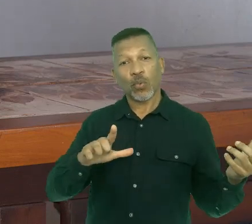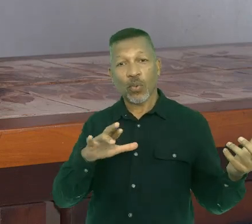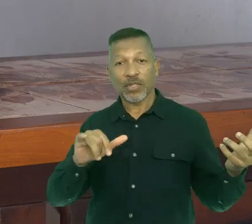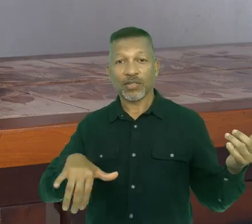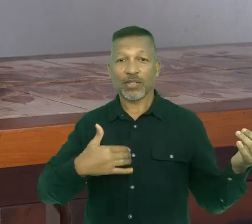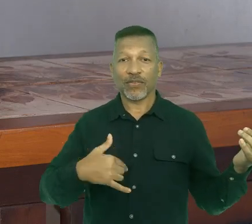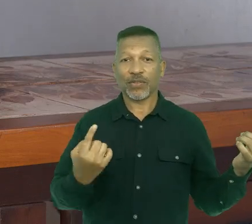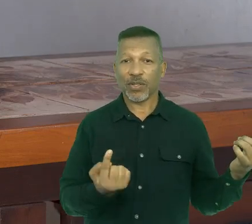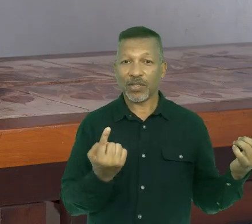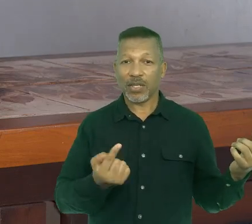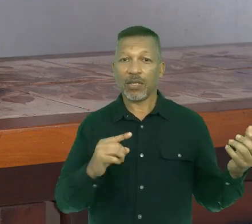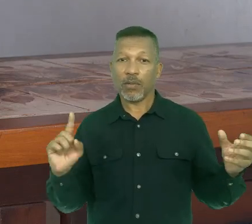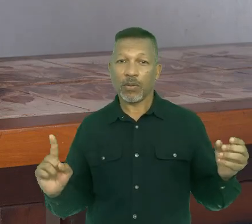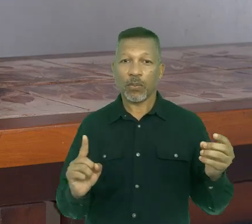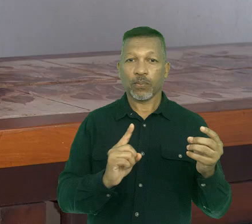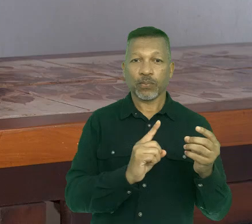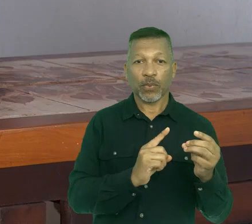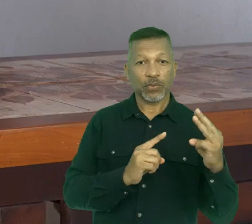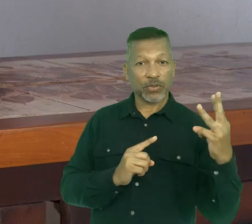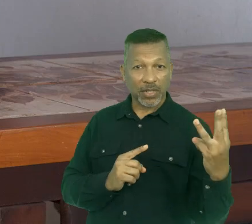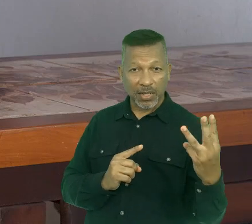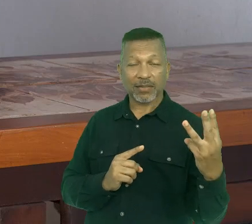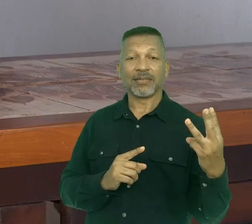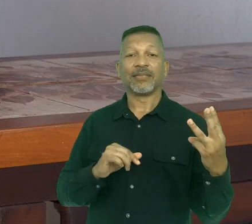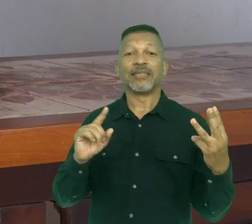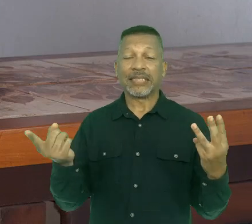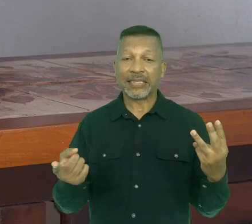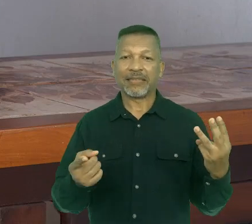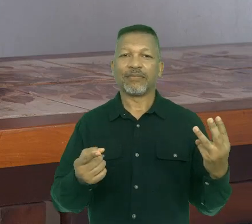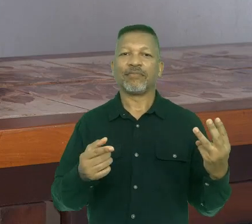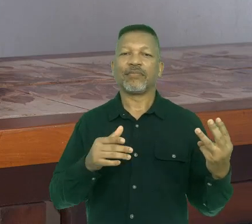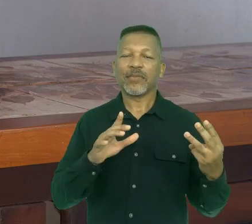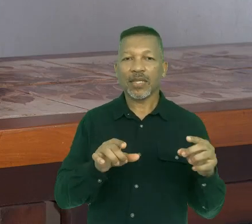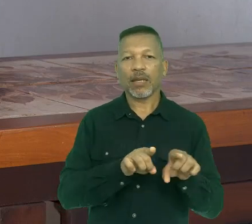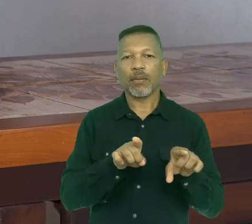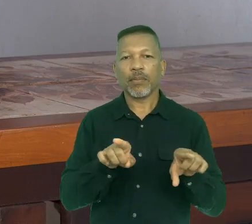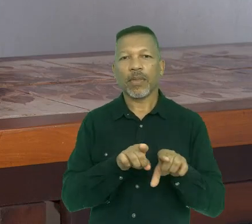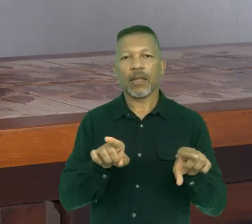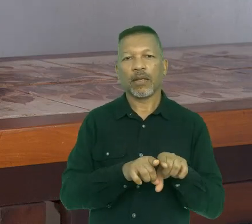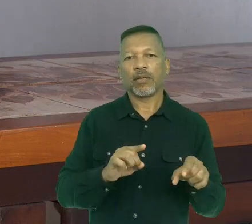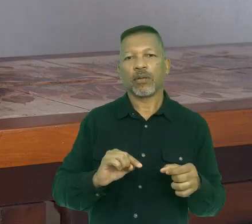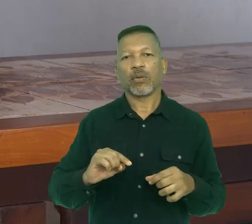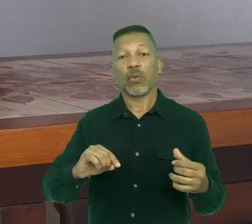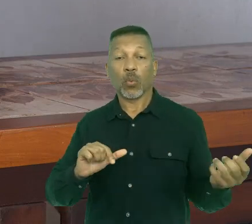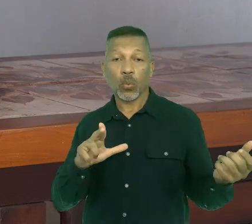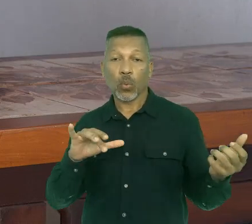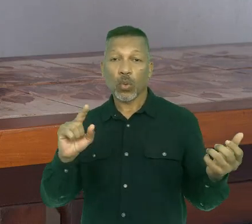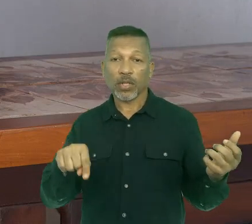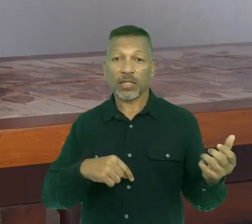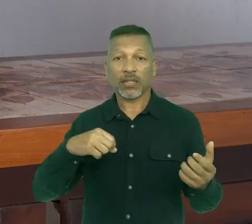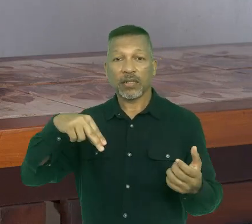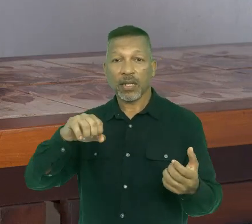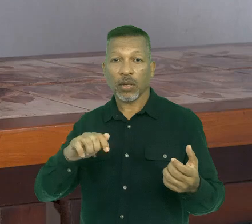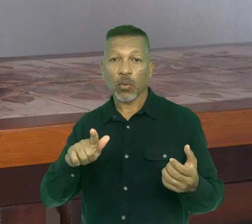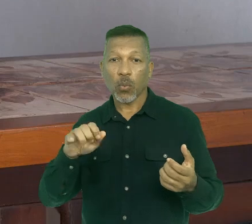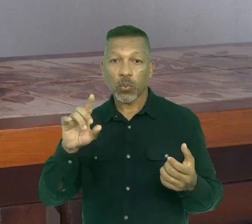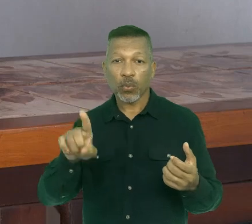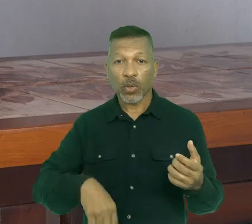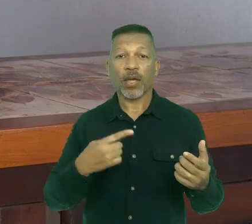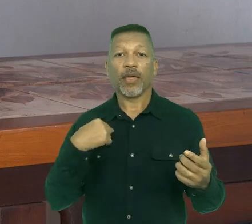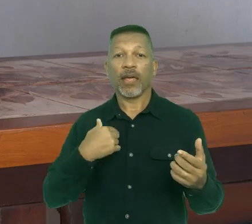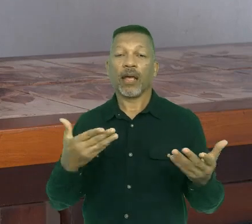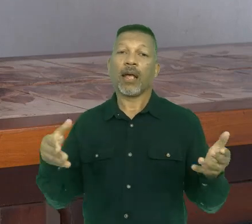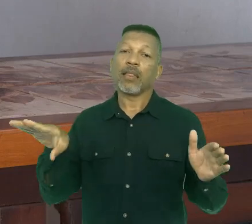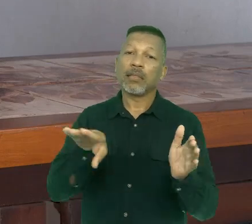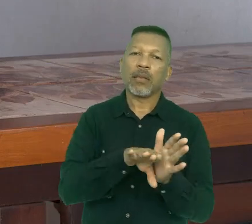para um Lucas que entrou num trio, que era o Osama Trio na época, e aí para um Lucas da Negô, que foi onde ele se identificou, se